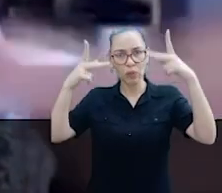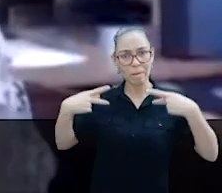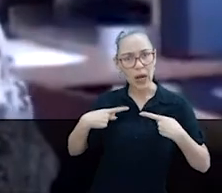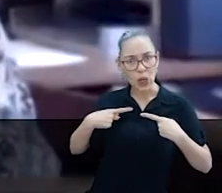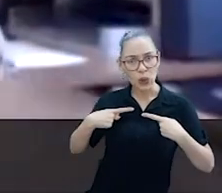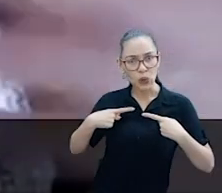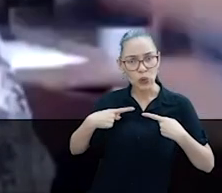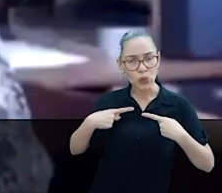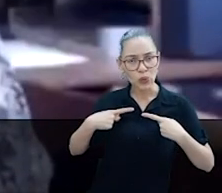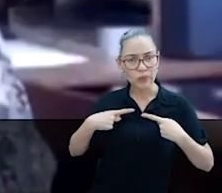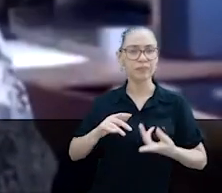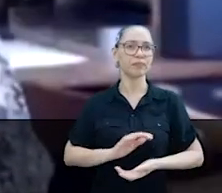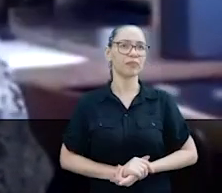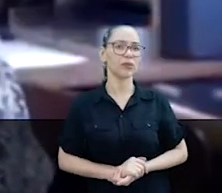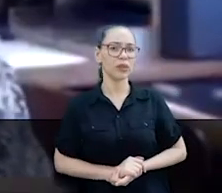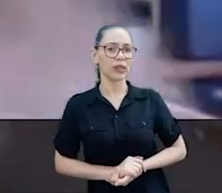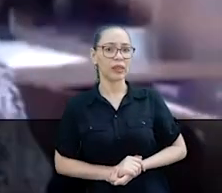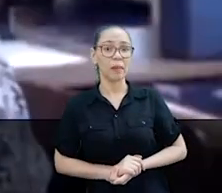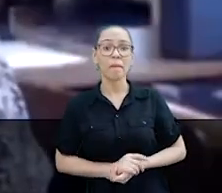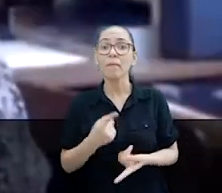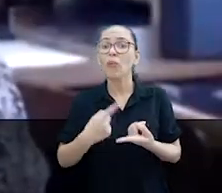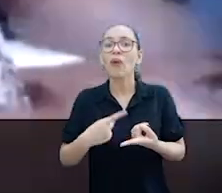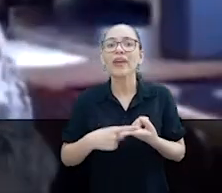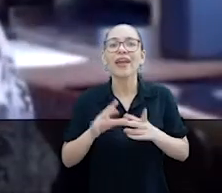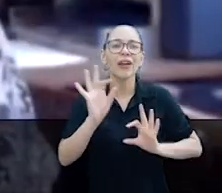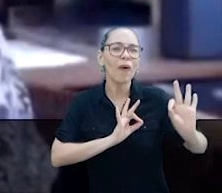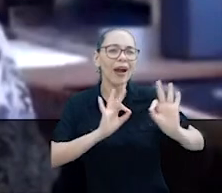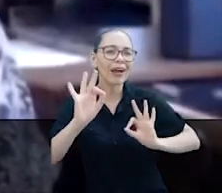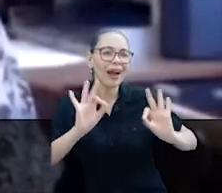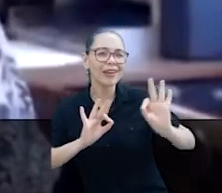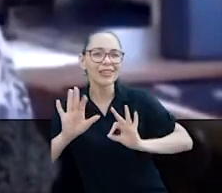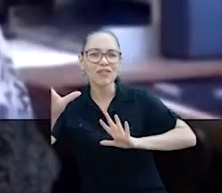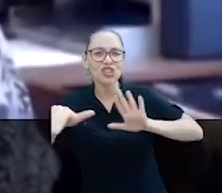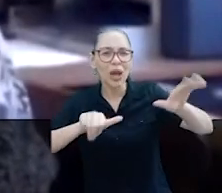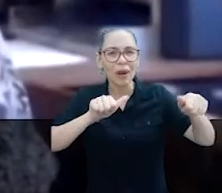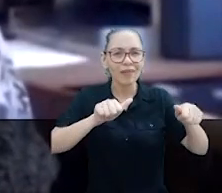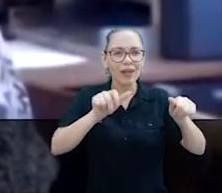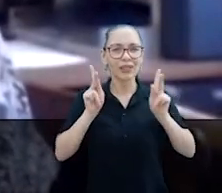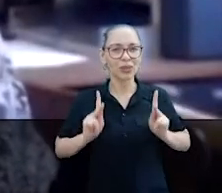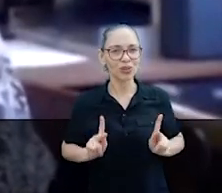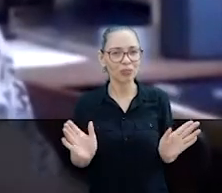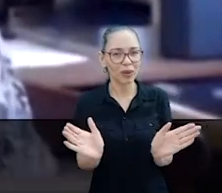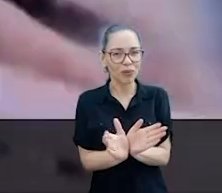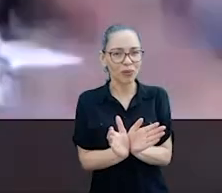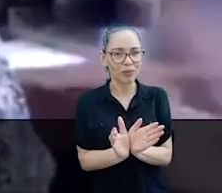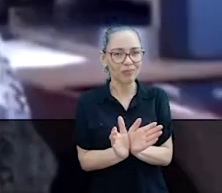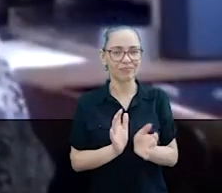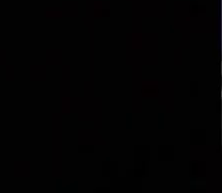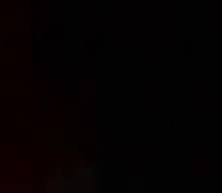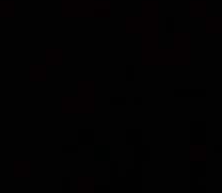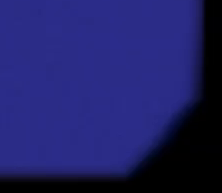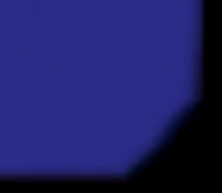regional, transformar essa comissão em comissão regular, tudo isso era forma de